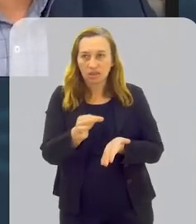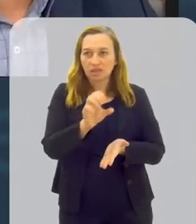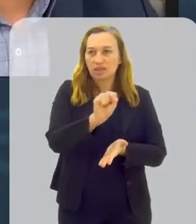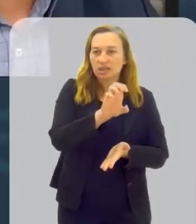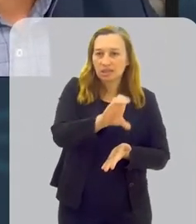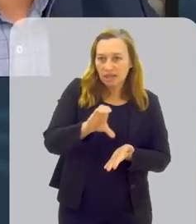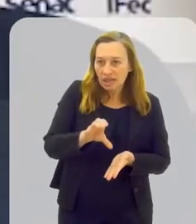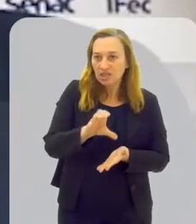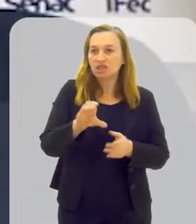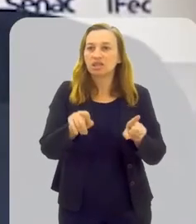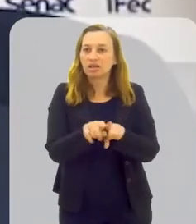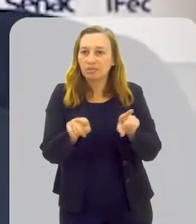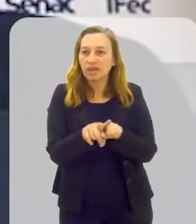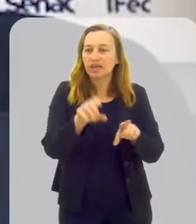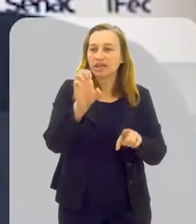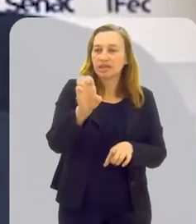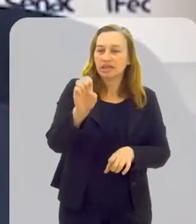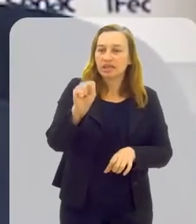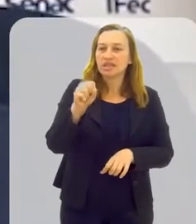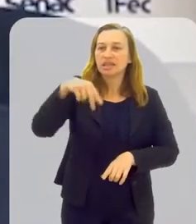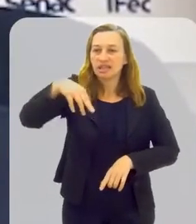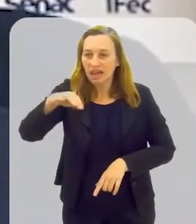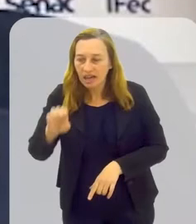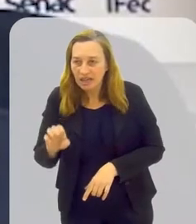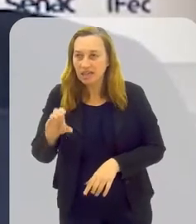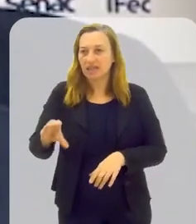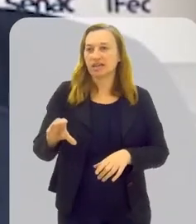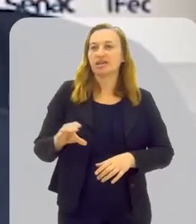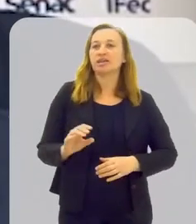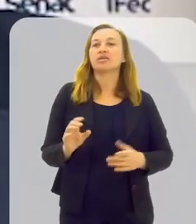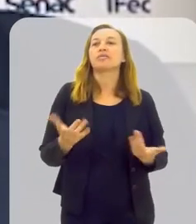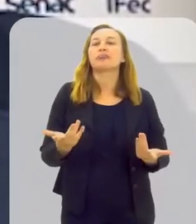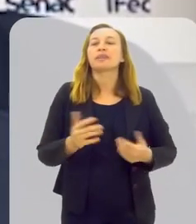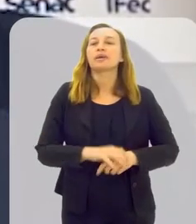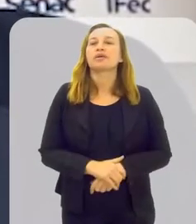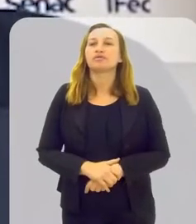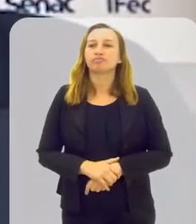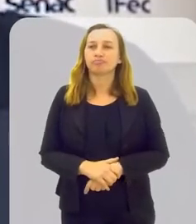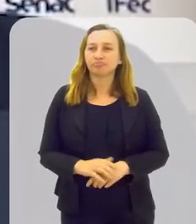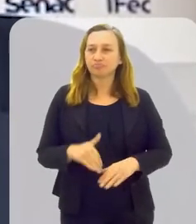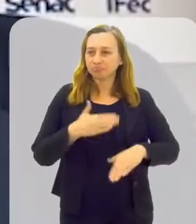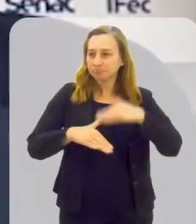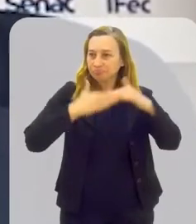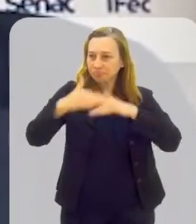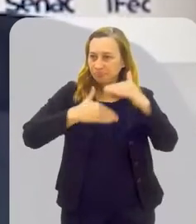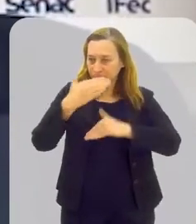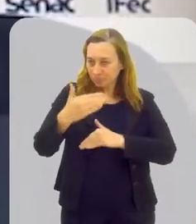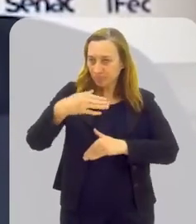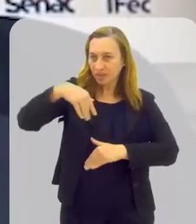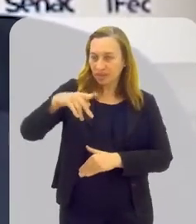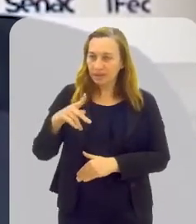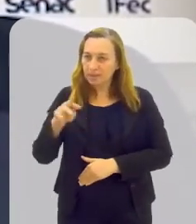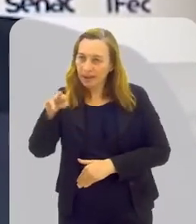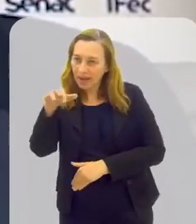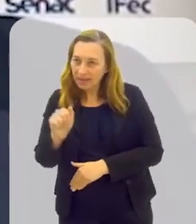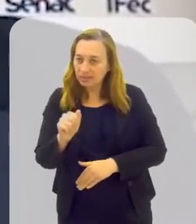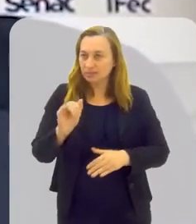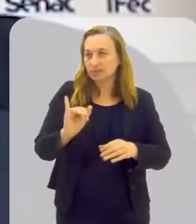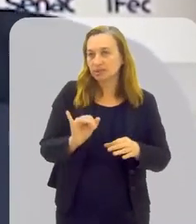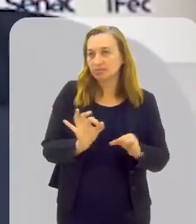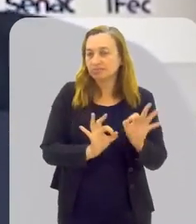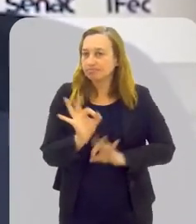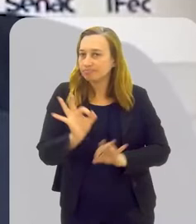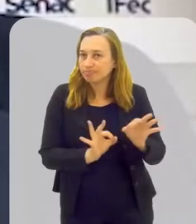SESC SENAC ou mesmo que comece não permitiu como é por exemplo a questão do desenvolvimento de máquinas a gente